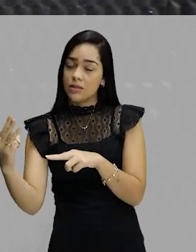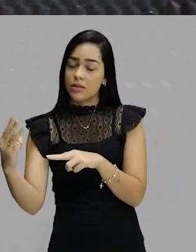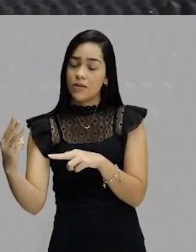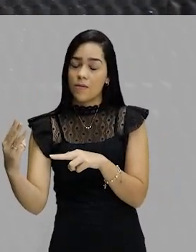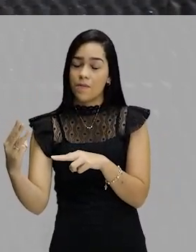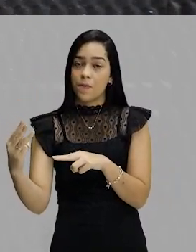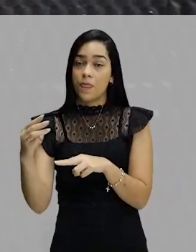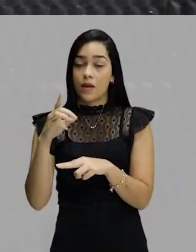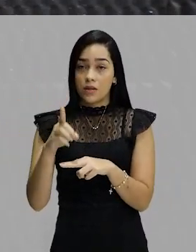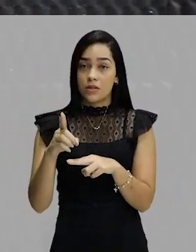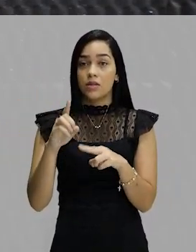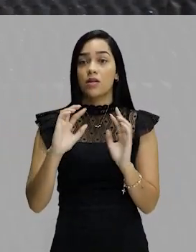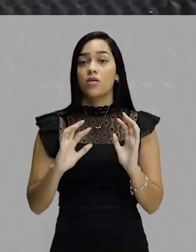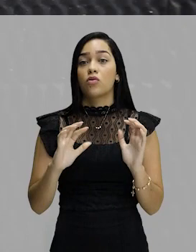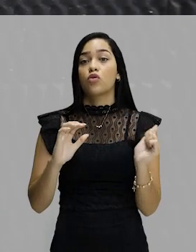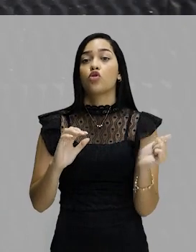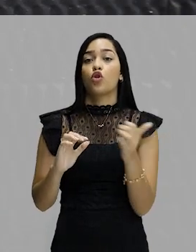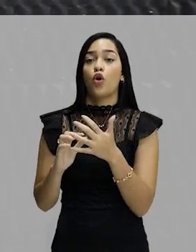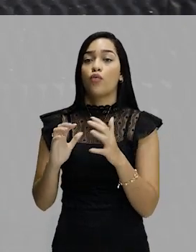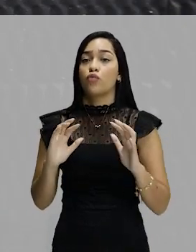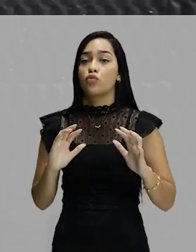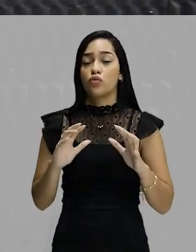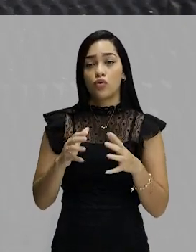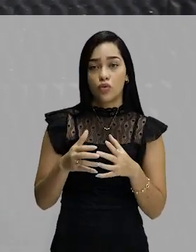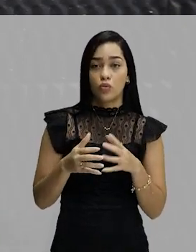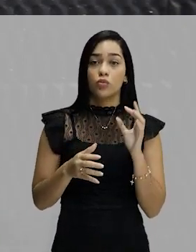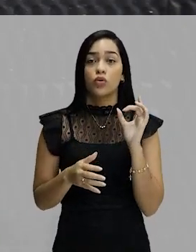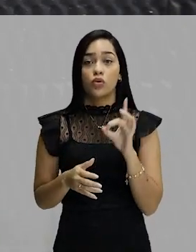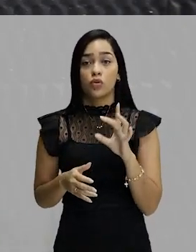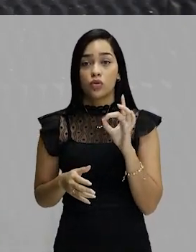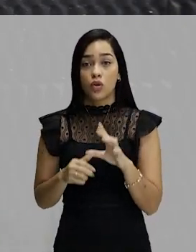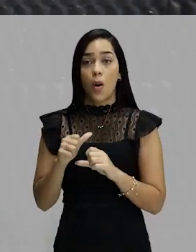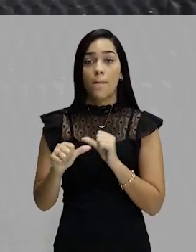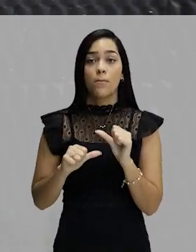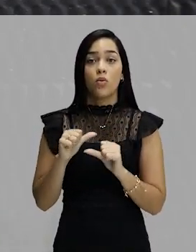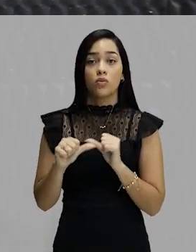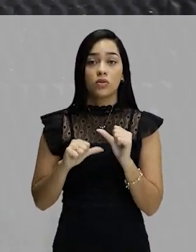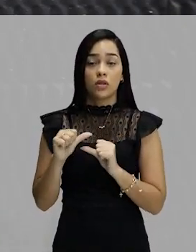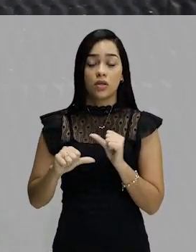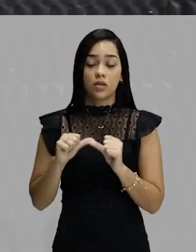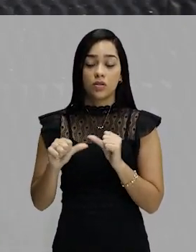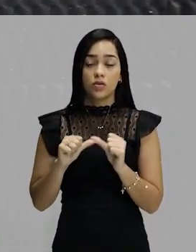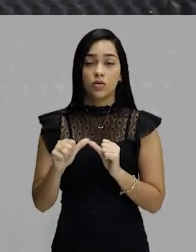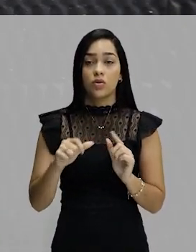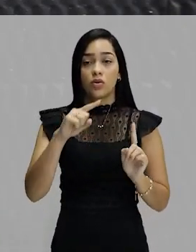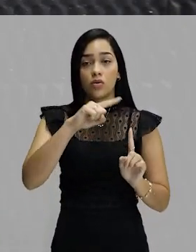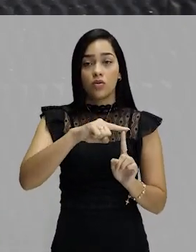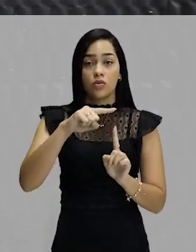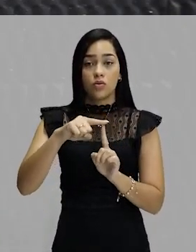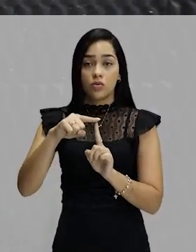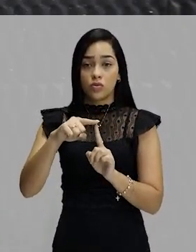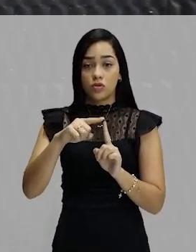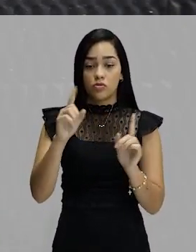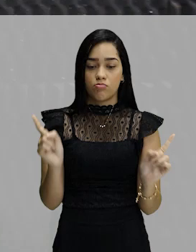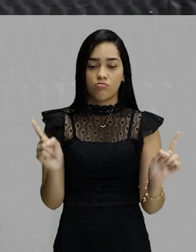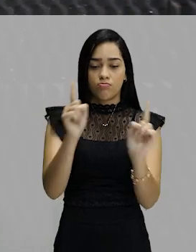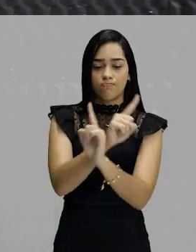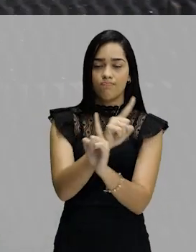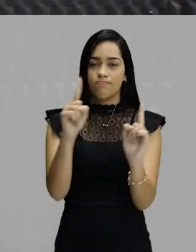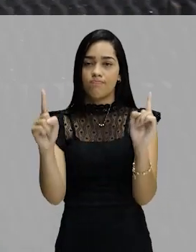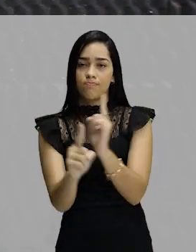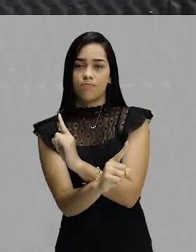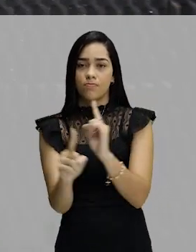3, você forma novos grupos apenas mudando os elementos de posição, fazendo